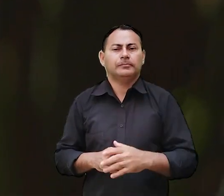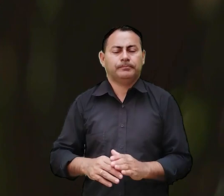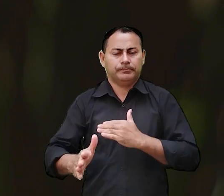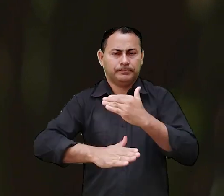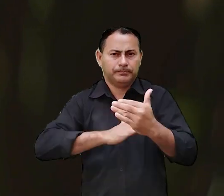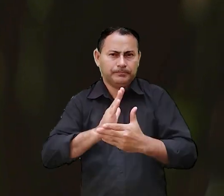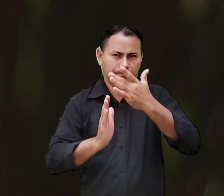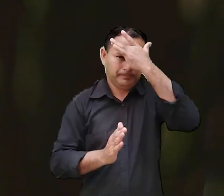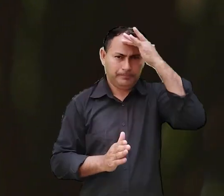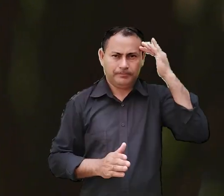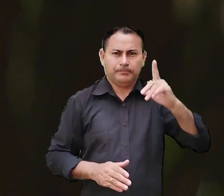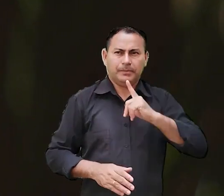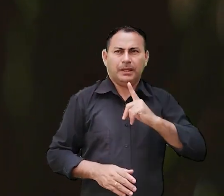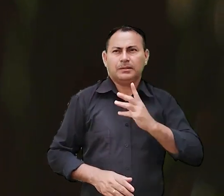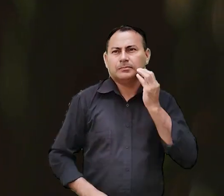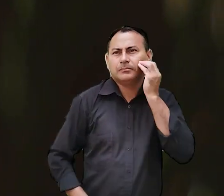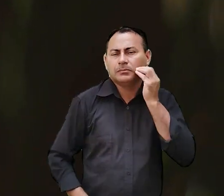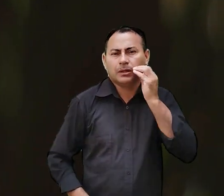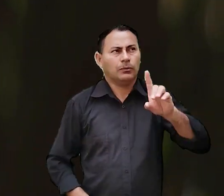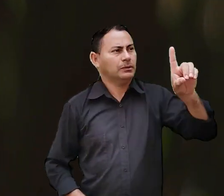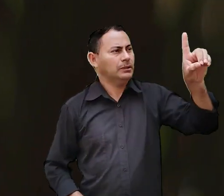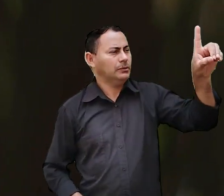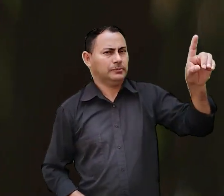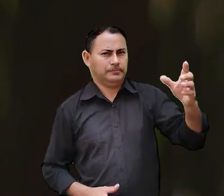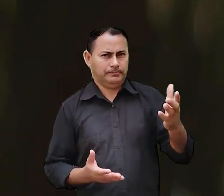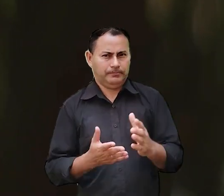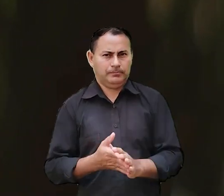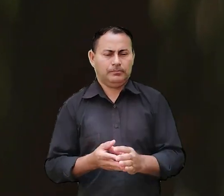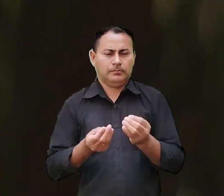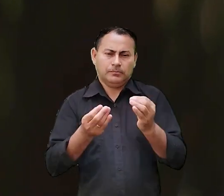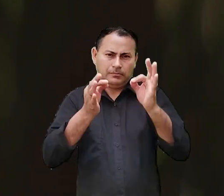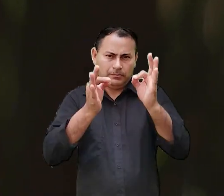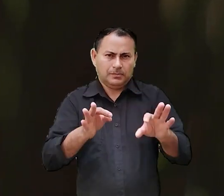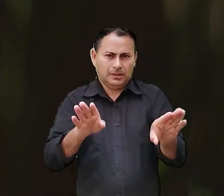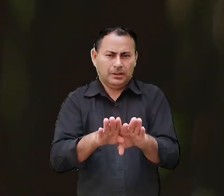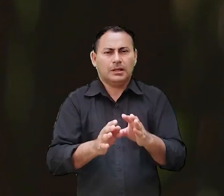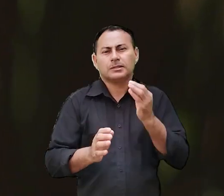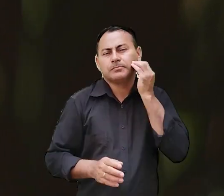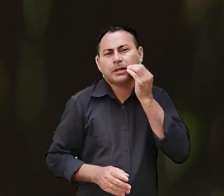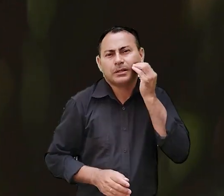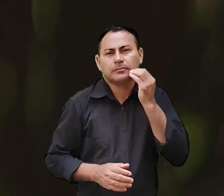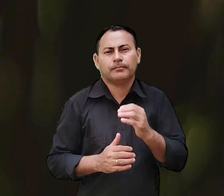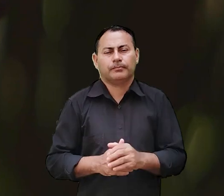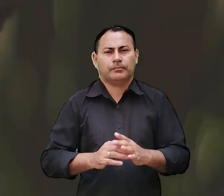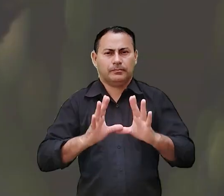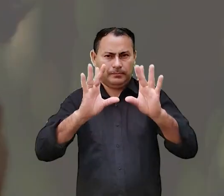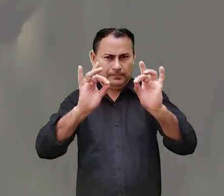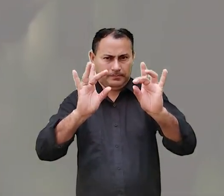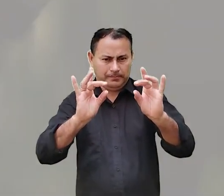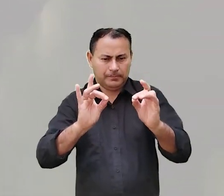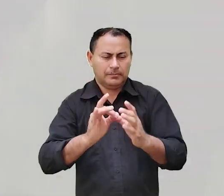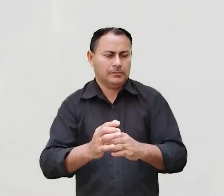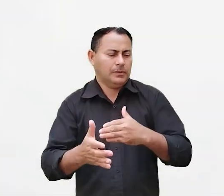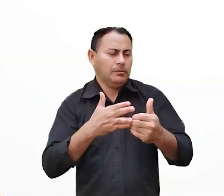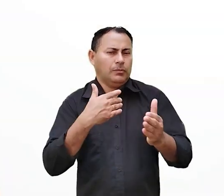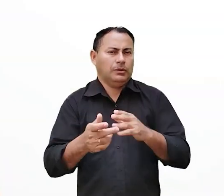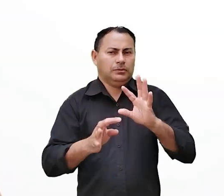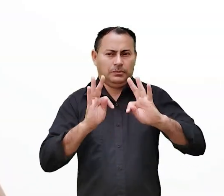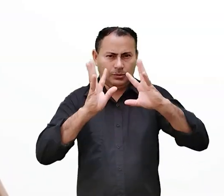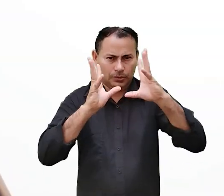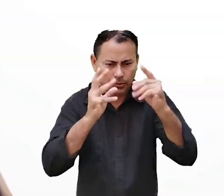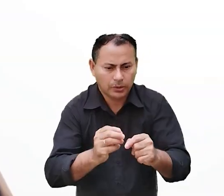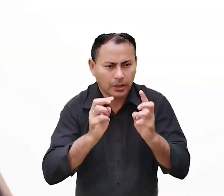acontece quando todas essas pessoas têm uma experiência com Deus como consequência dessas experiências os detalhes não